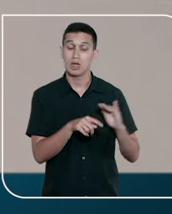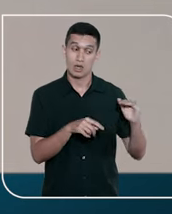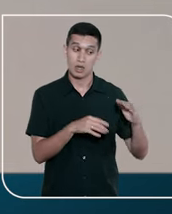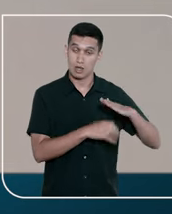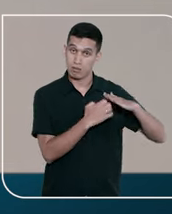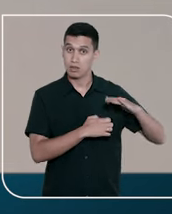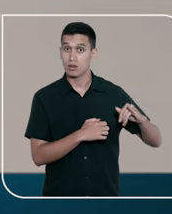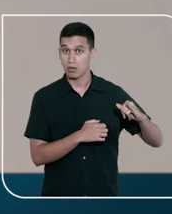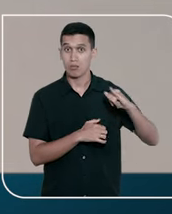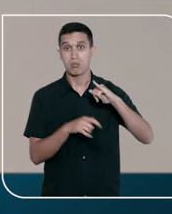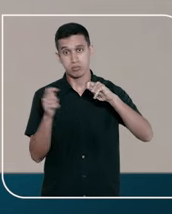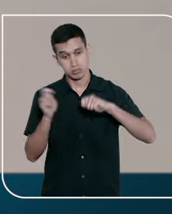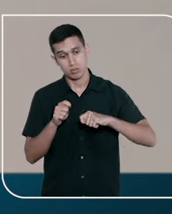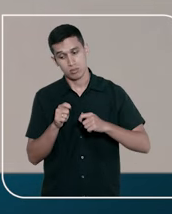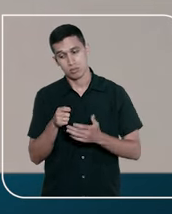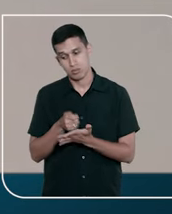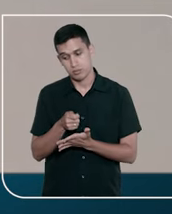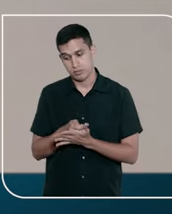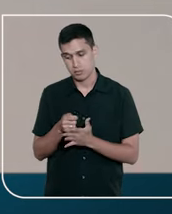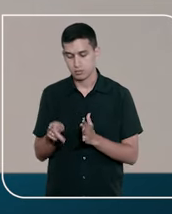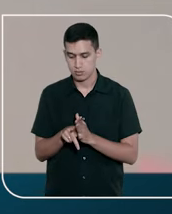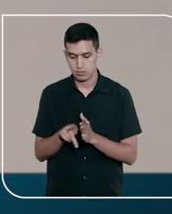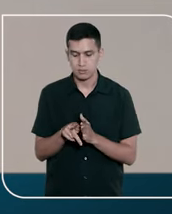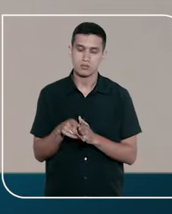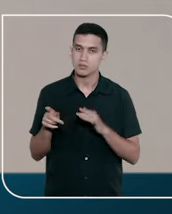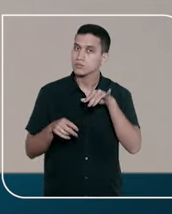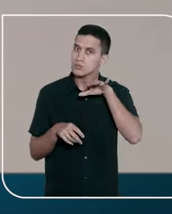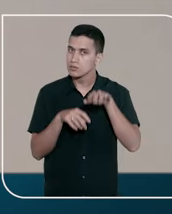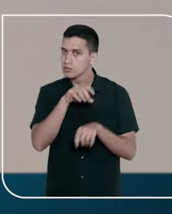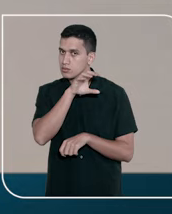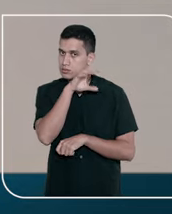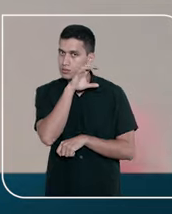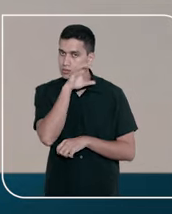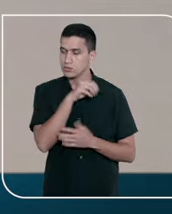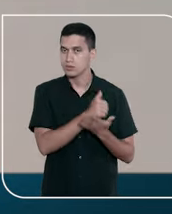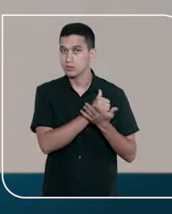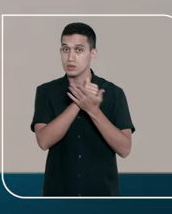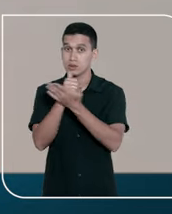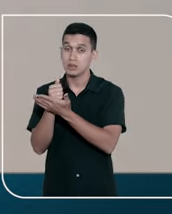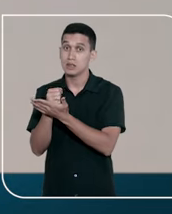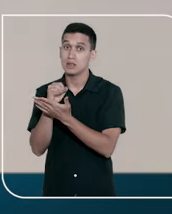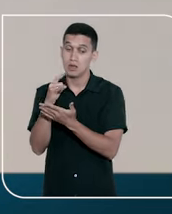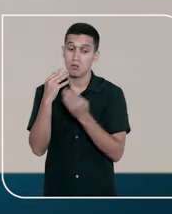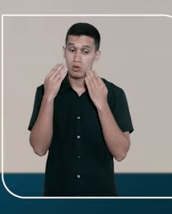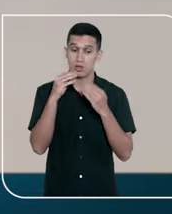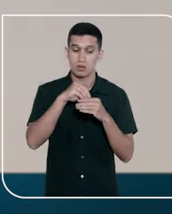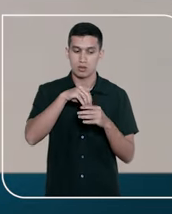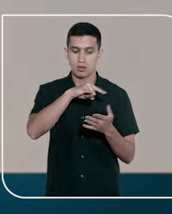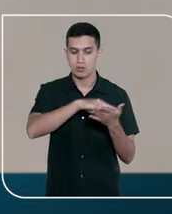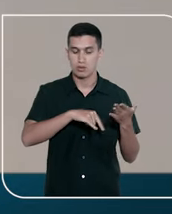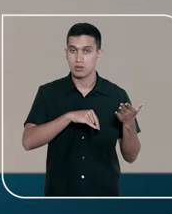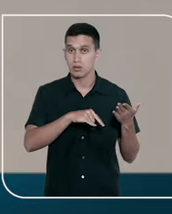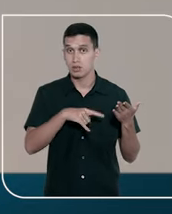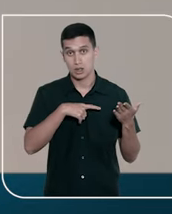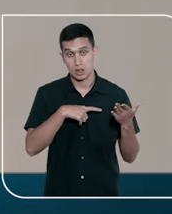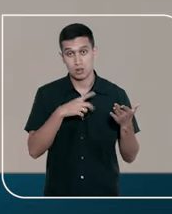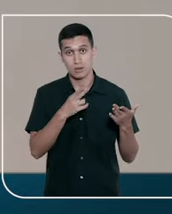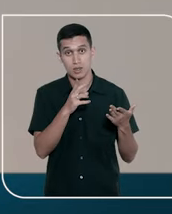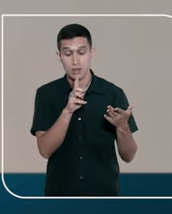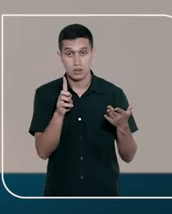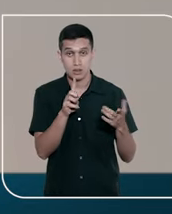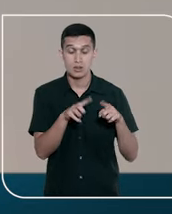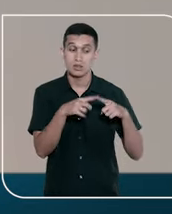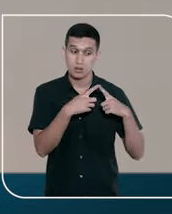cobrar uma taxa pelo transporte de pet, conforme previsto nos seus contratos, se previsto nos seus contratos, né? E